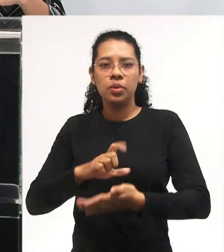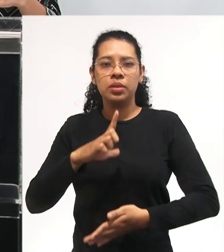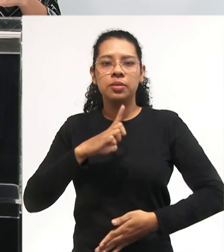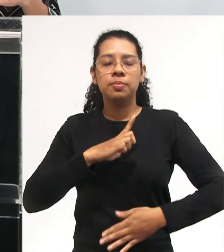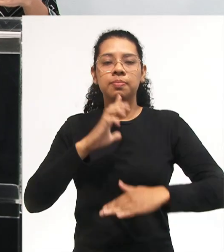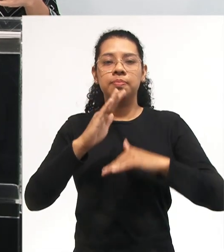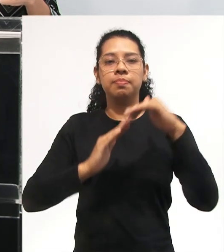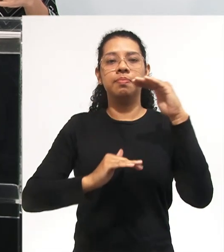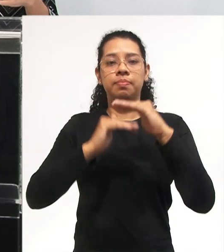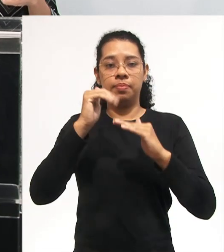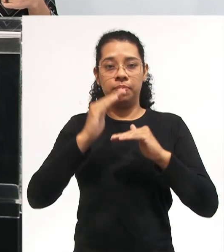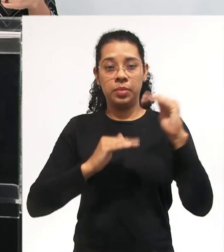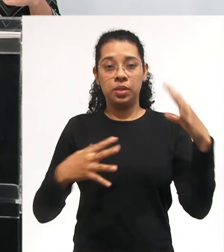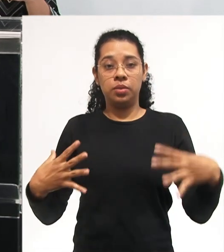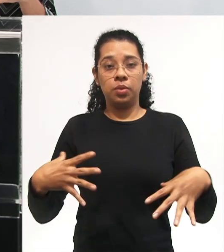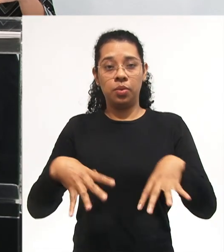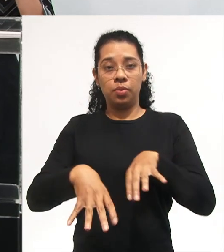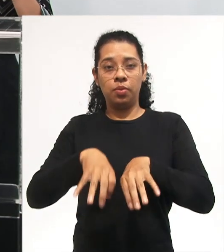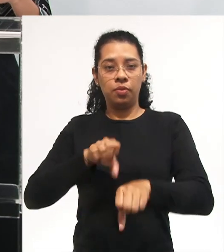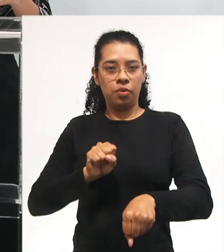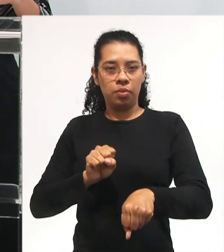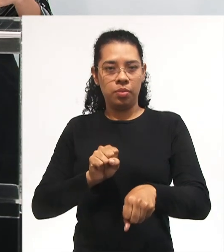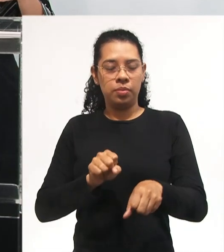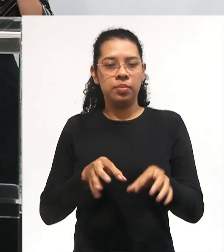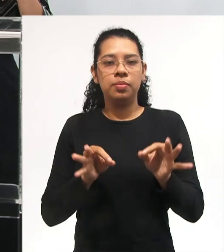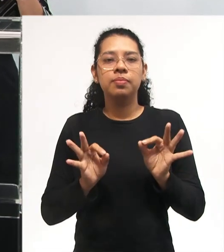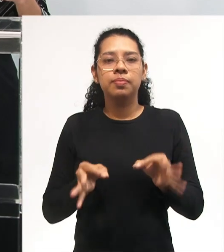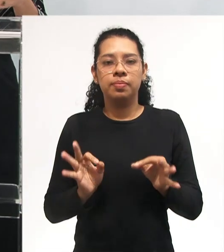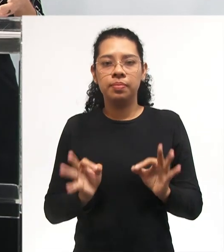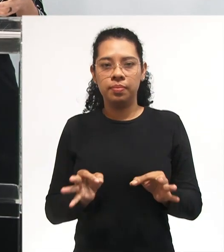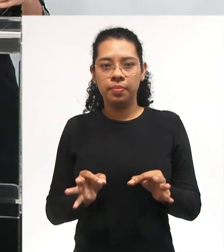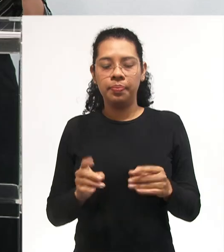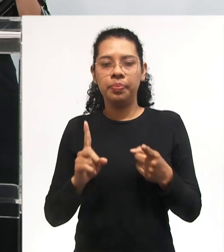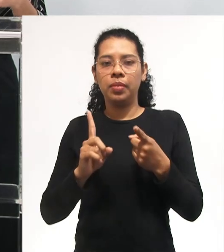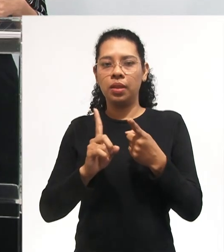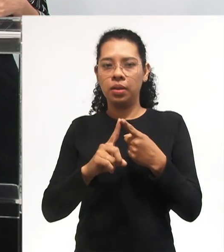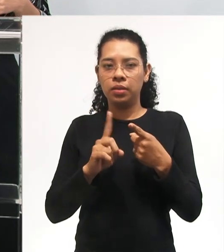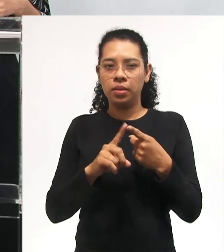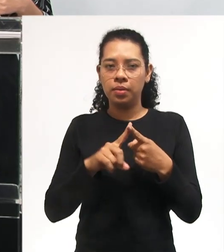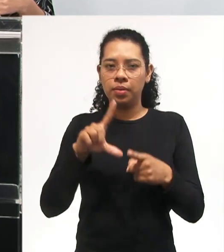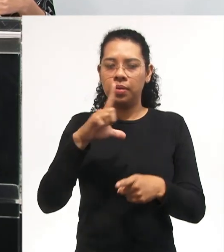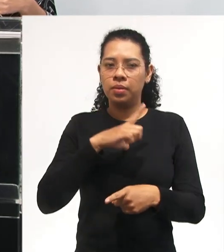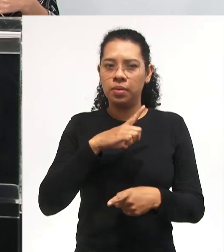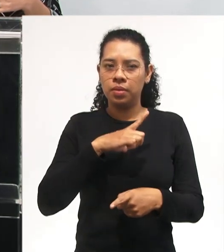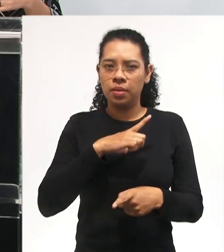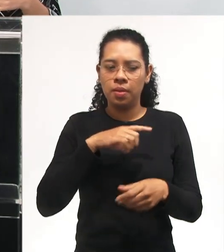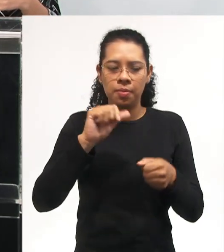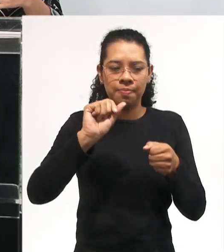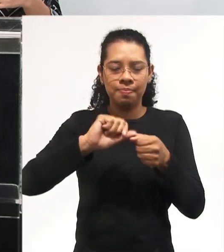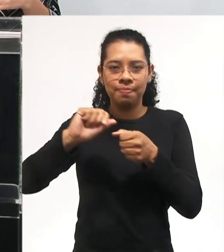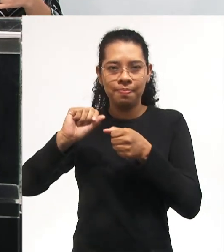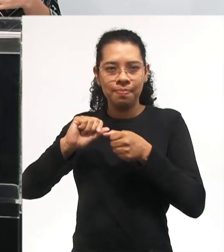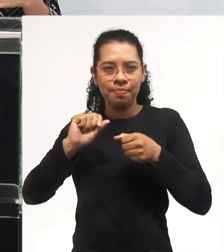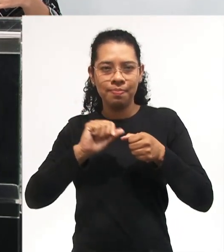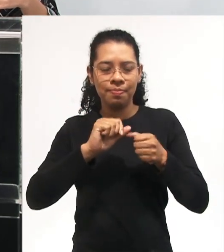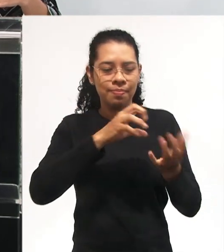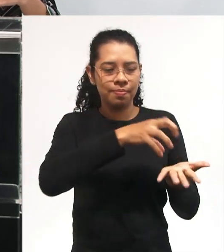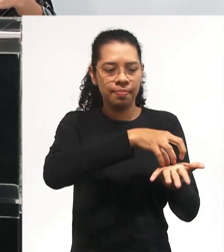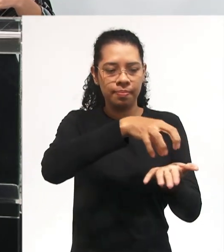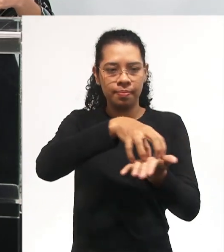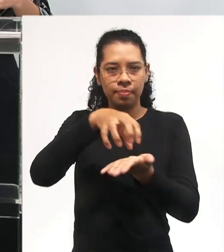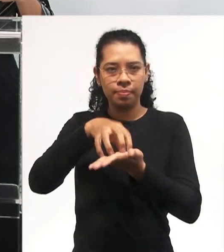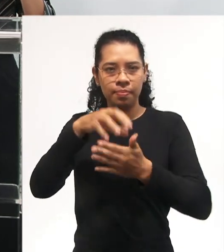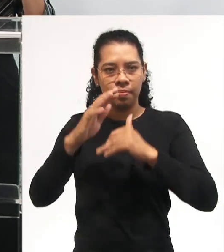né, que trabalhavam mais com habilidades do fazer, da atividade fim da organização. Então, todas essas